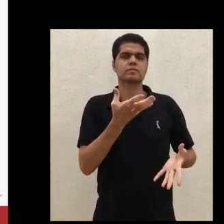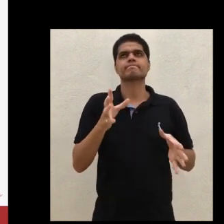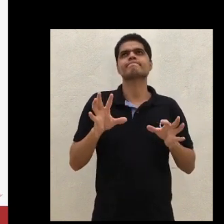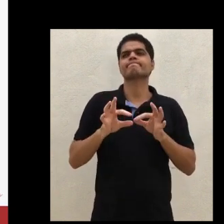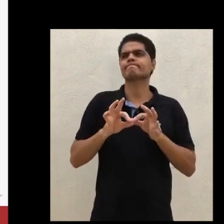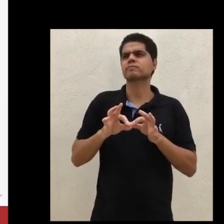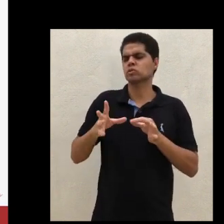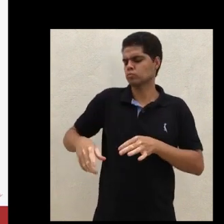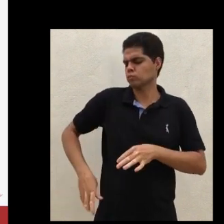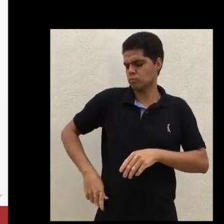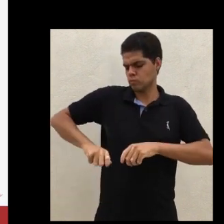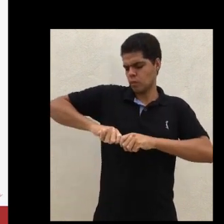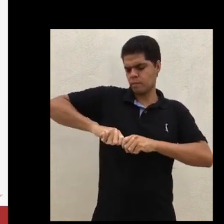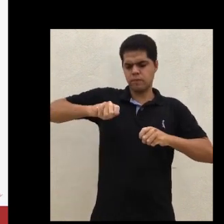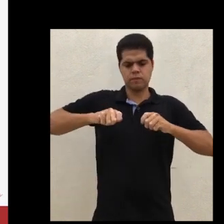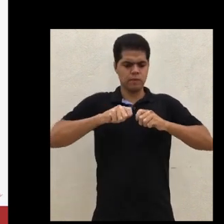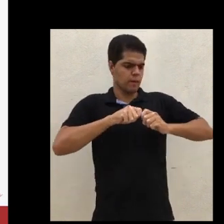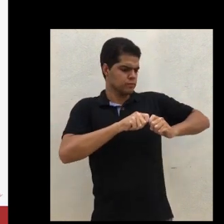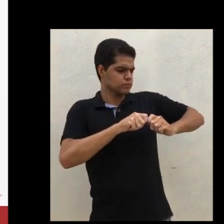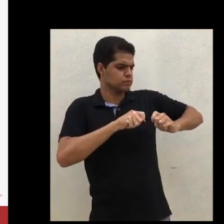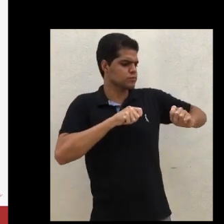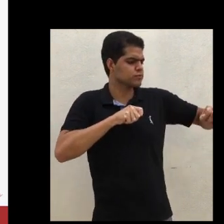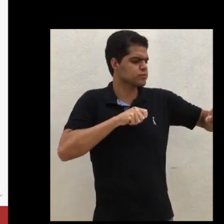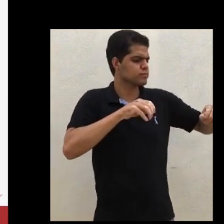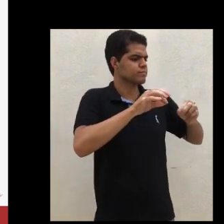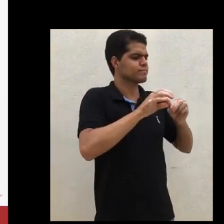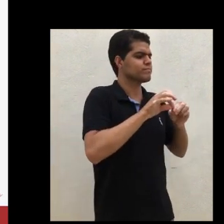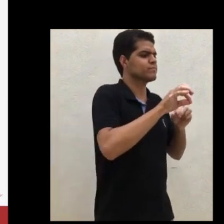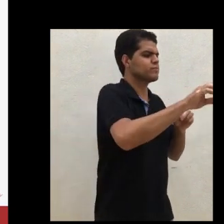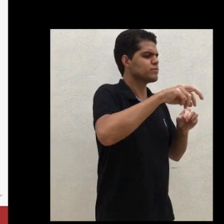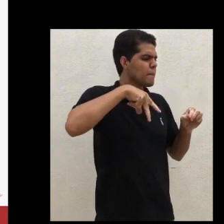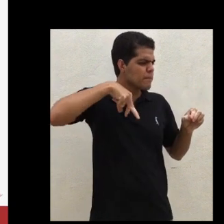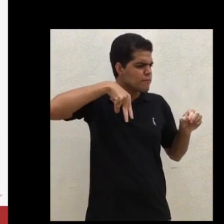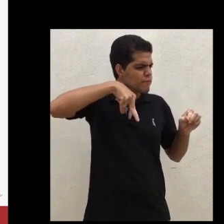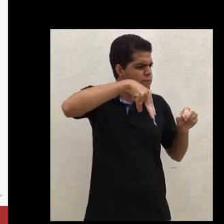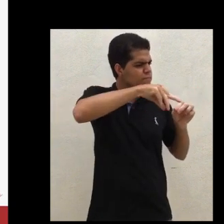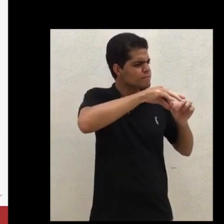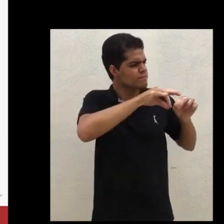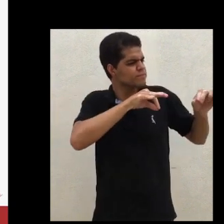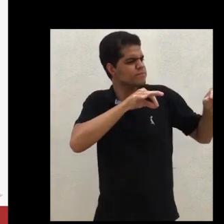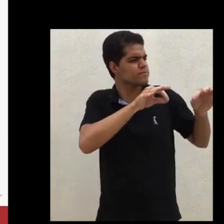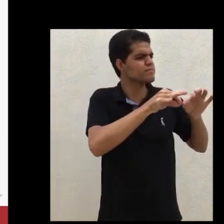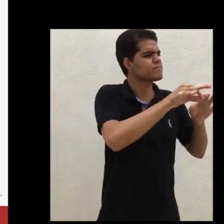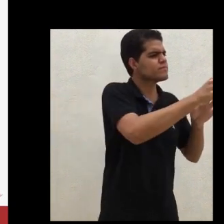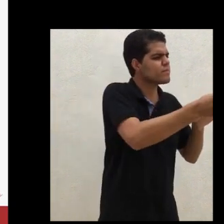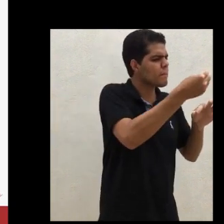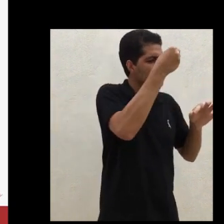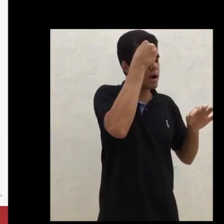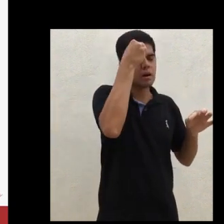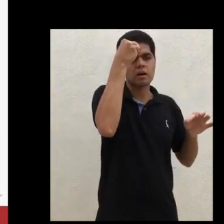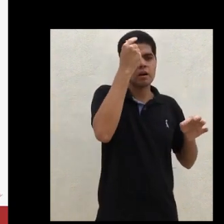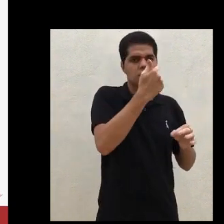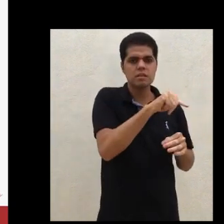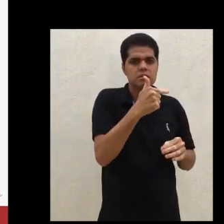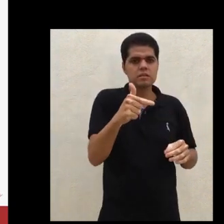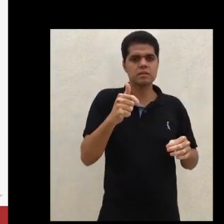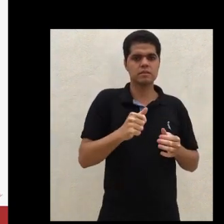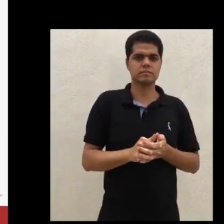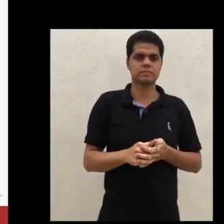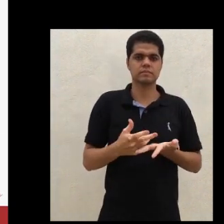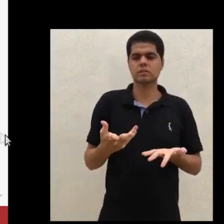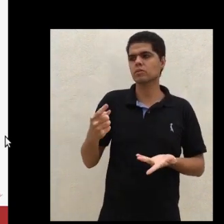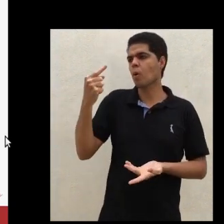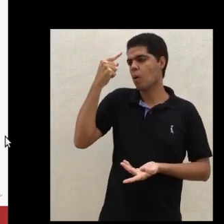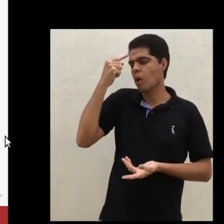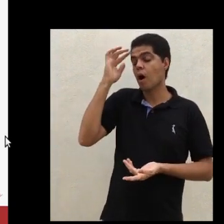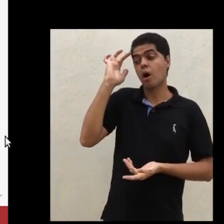mede milimetricamente. Você não pega uma fita métrica e sai medindo a distância daqui até os lugares onde você vai na rua, tá? O que é perto para o